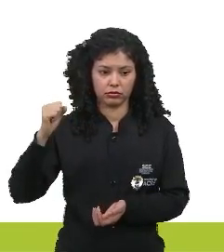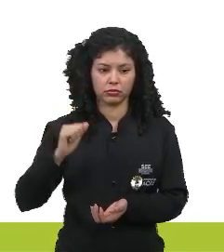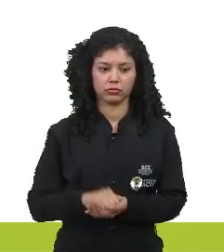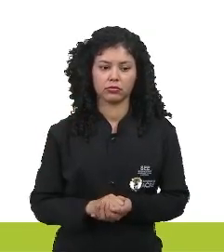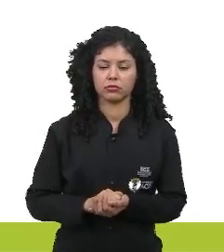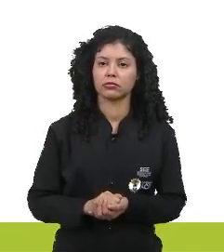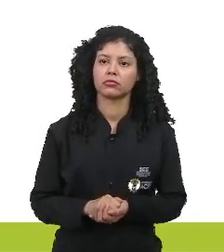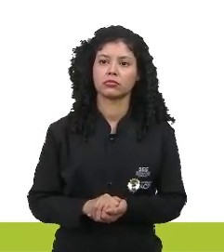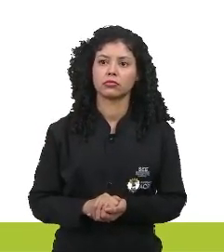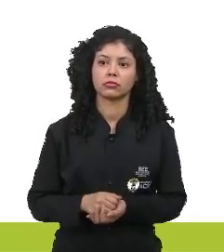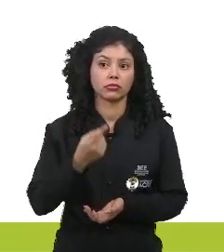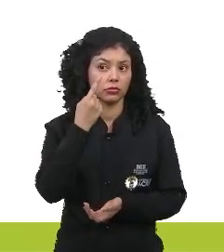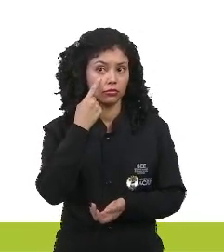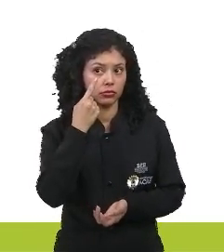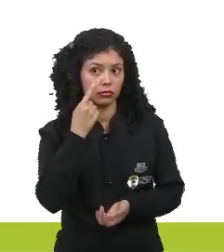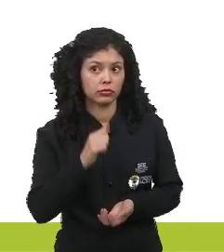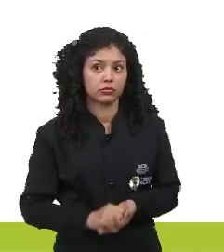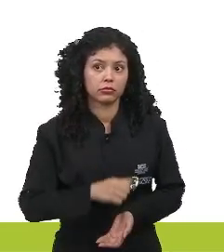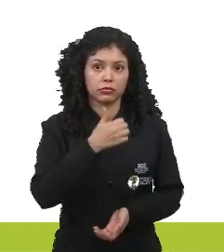1888, observa,